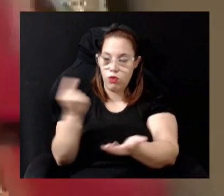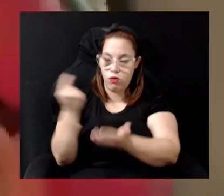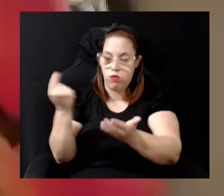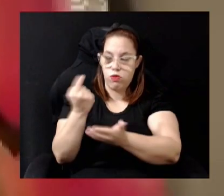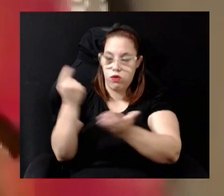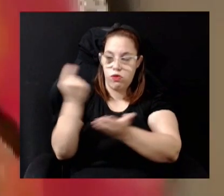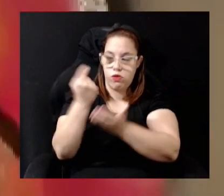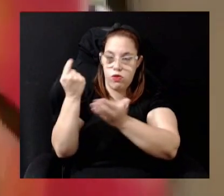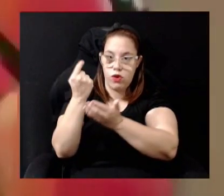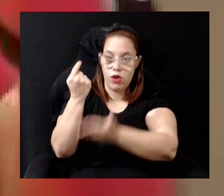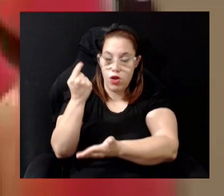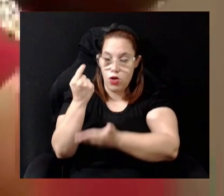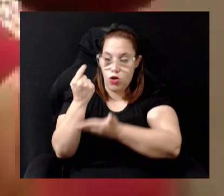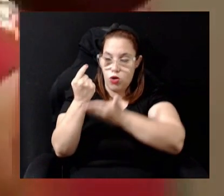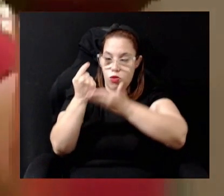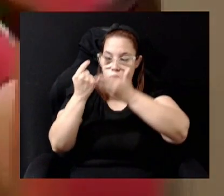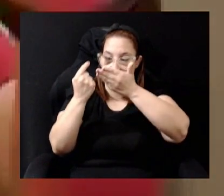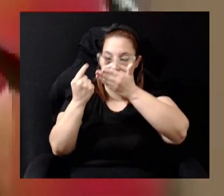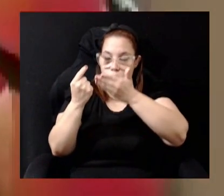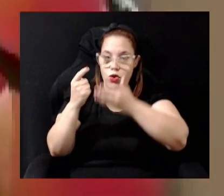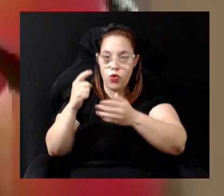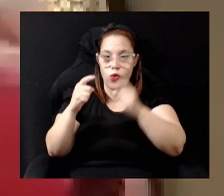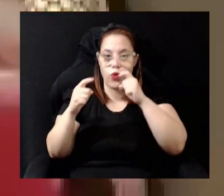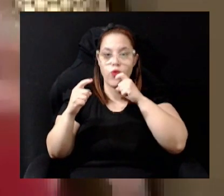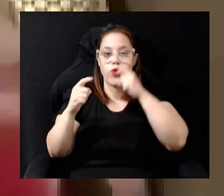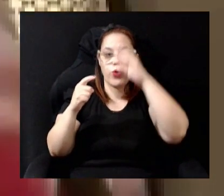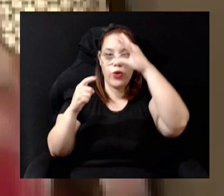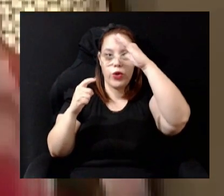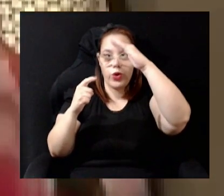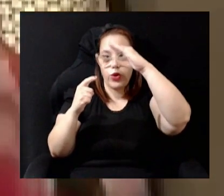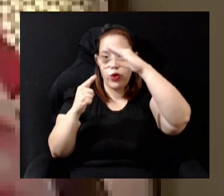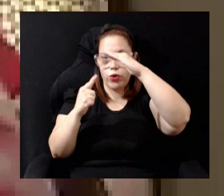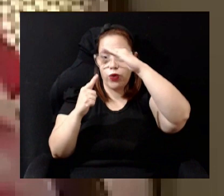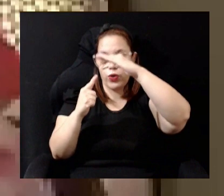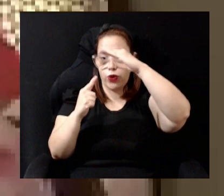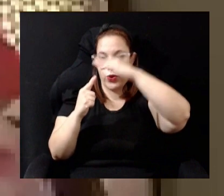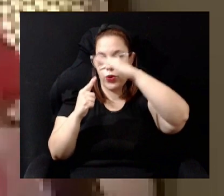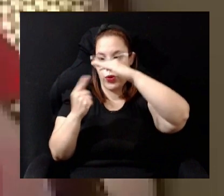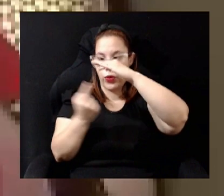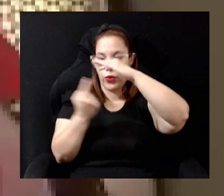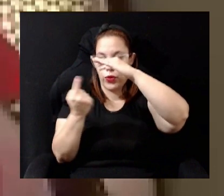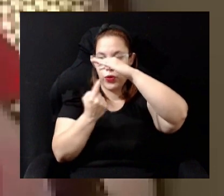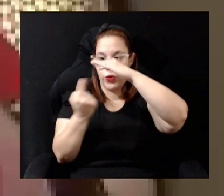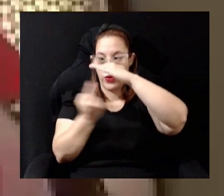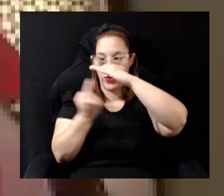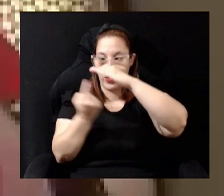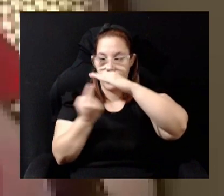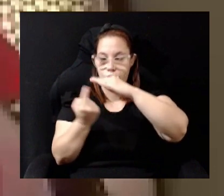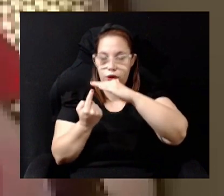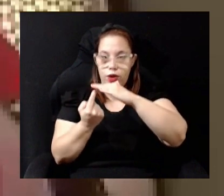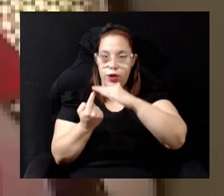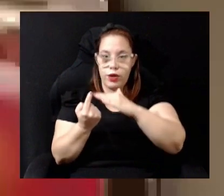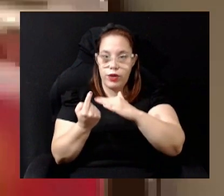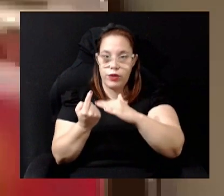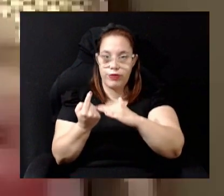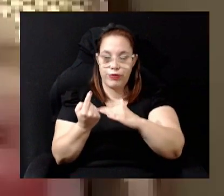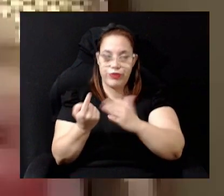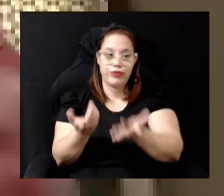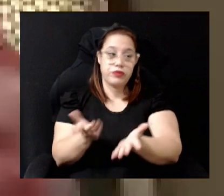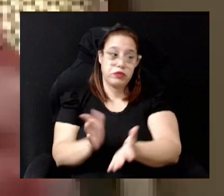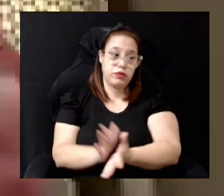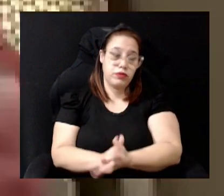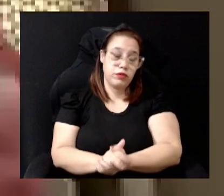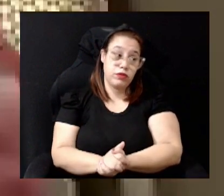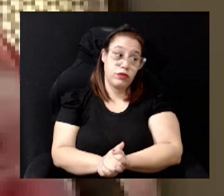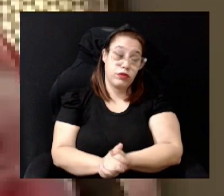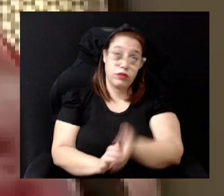para cima, e o ar frio e seco vai sustentando o furacão, a formação dele descendo de áreas mais altas para